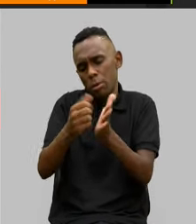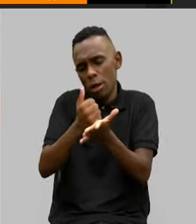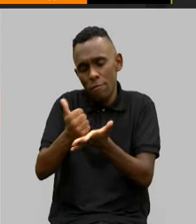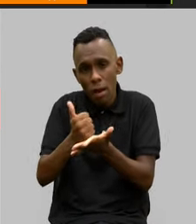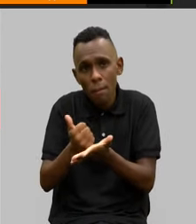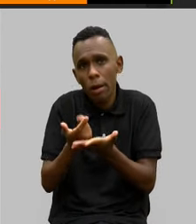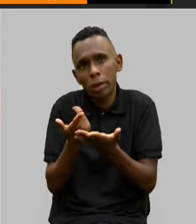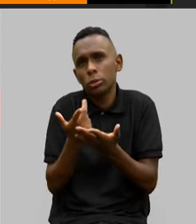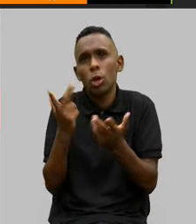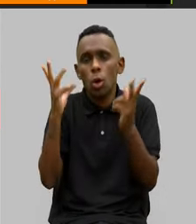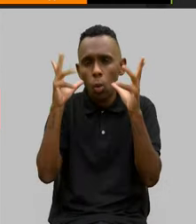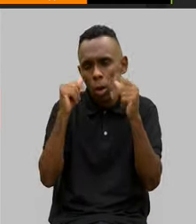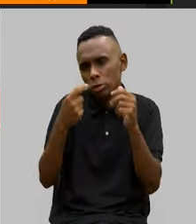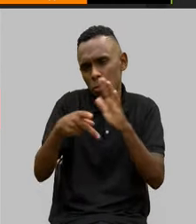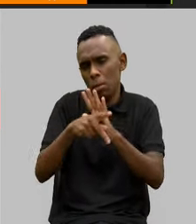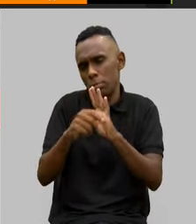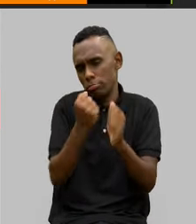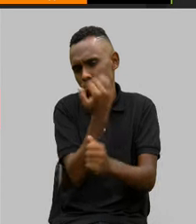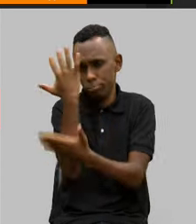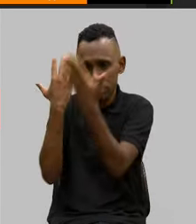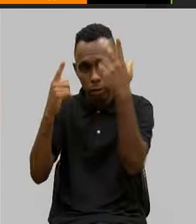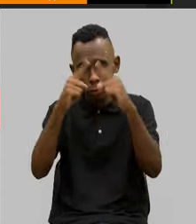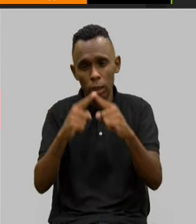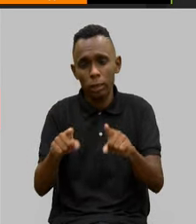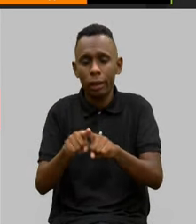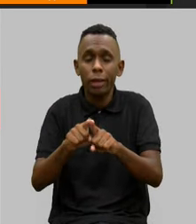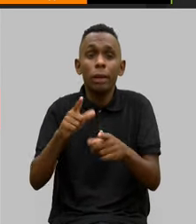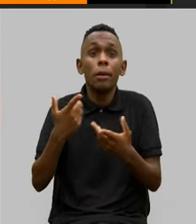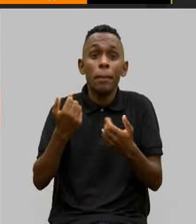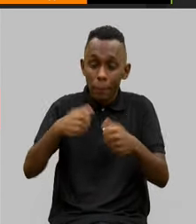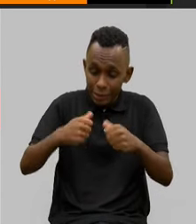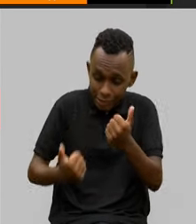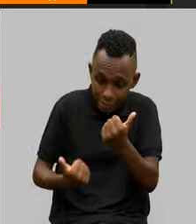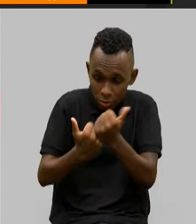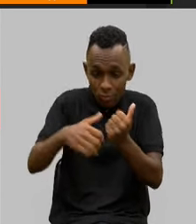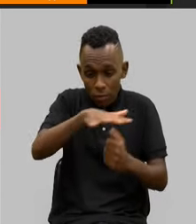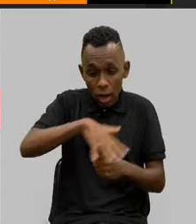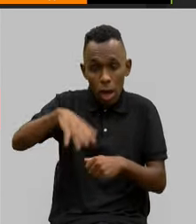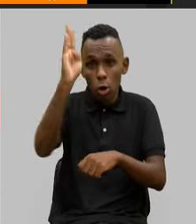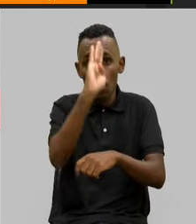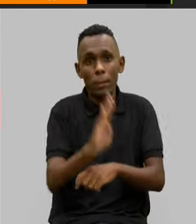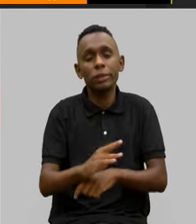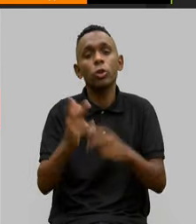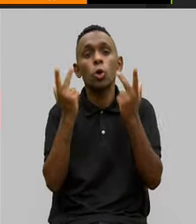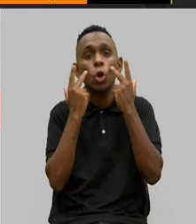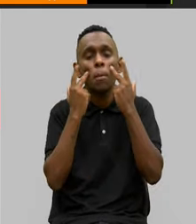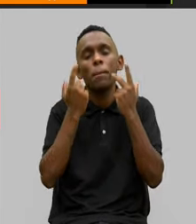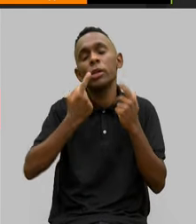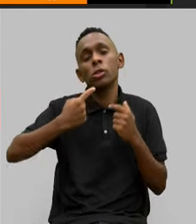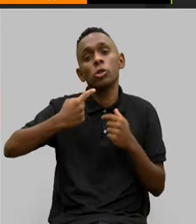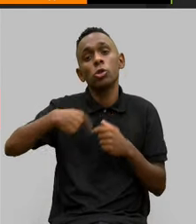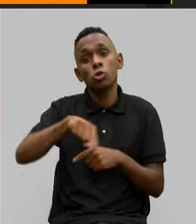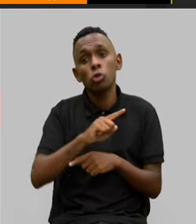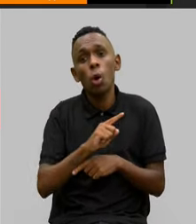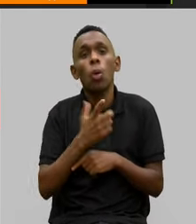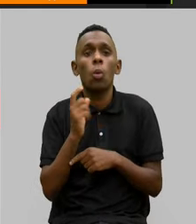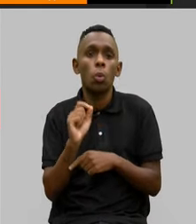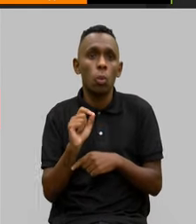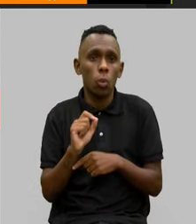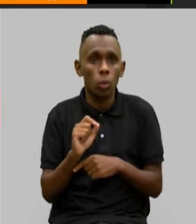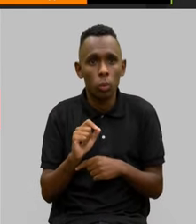é um ativo vegetal então a gente precisa também tá fortalecendo a nossa indústria de uma forma geral para que a gente tanto a